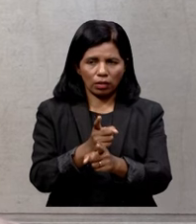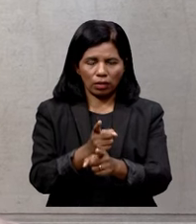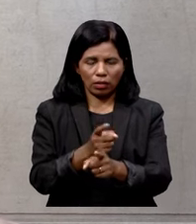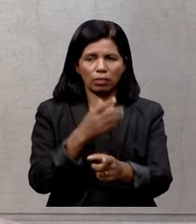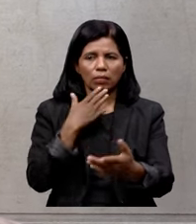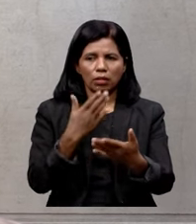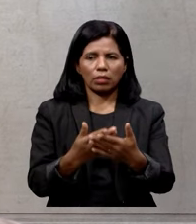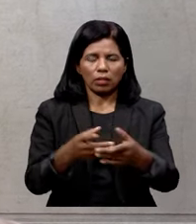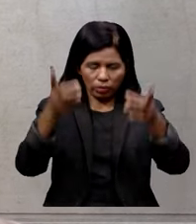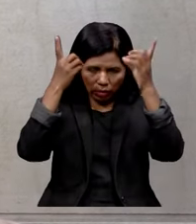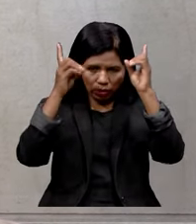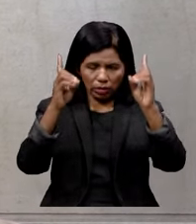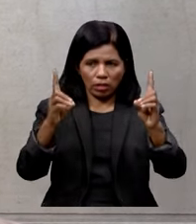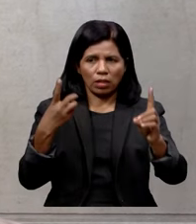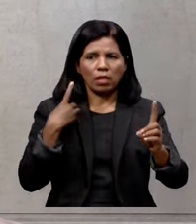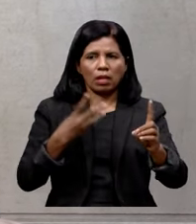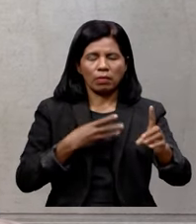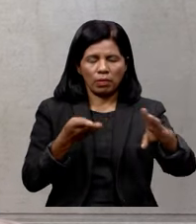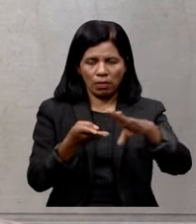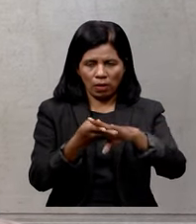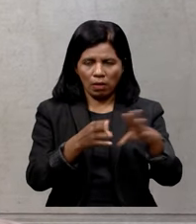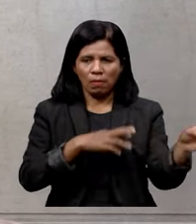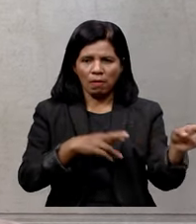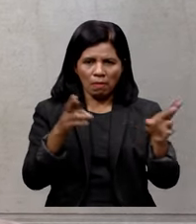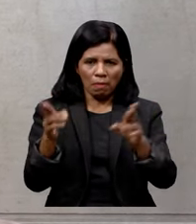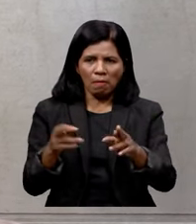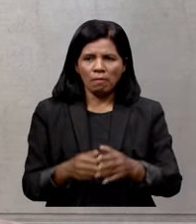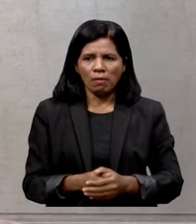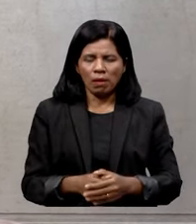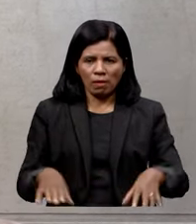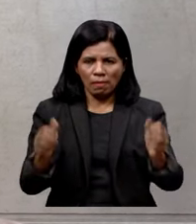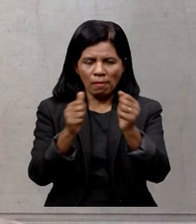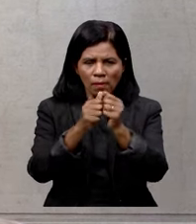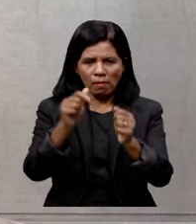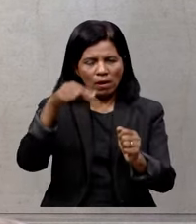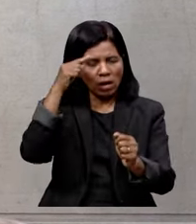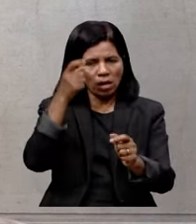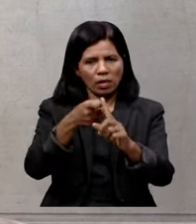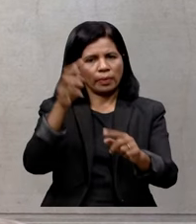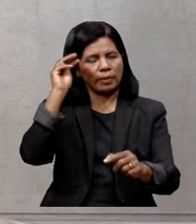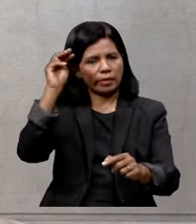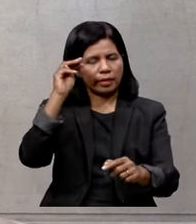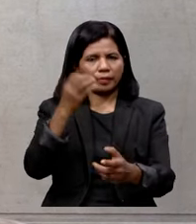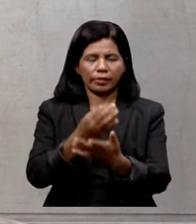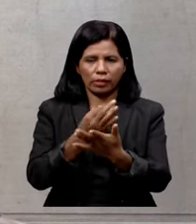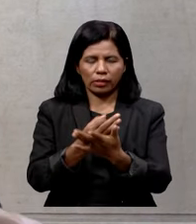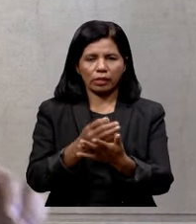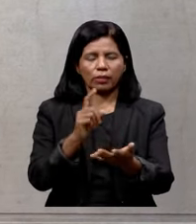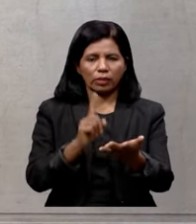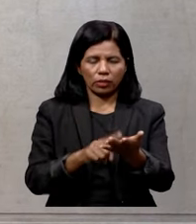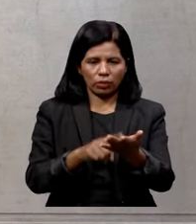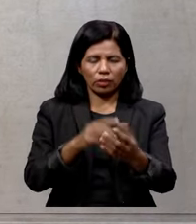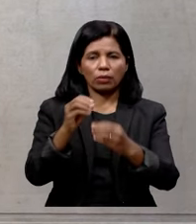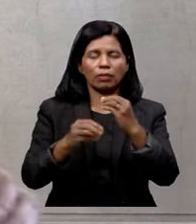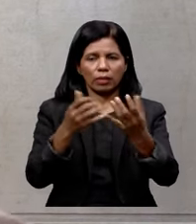bequedia, decide. E a mi Banco Central pronto a cooperar com o governo, lhe o Ministério das Finanças para discutir assunto e